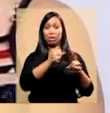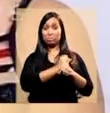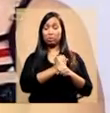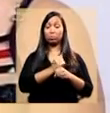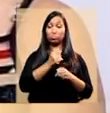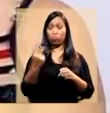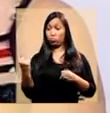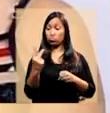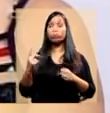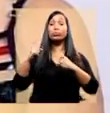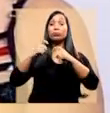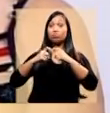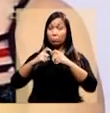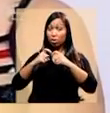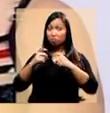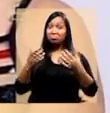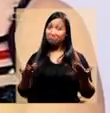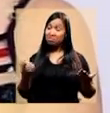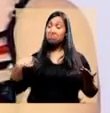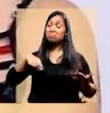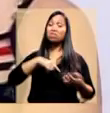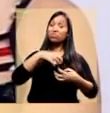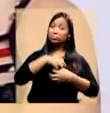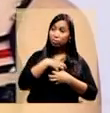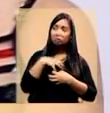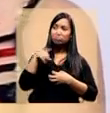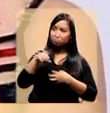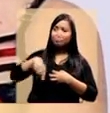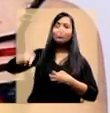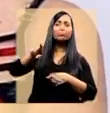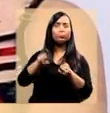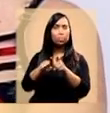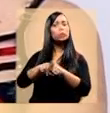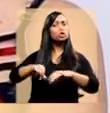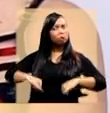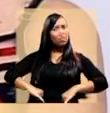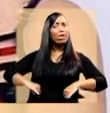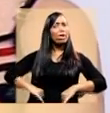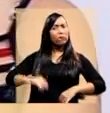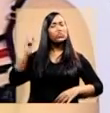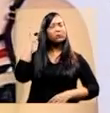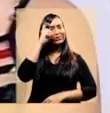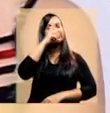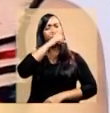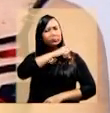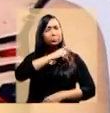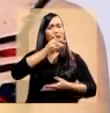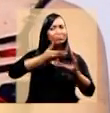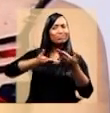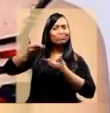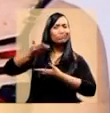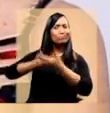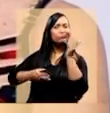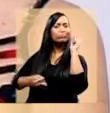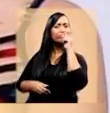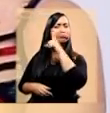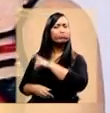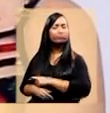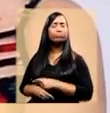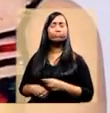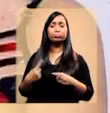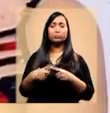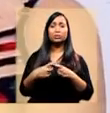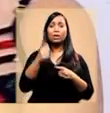Eram médicos. Então a gente sente como sofrem. sabe, olha a dificuldade para lidar com essa situação. Às